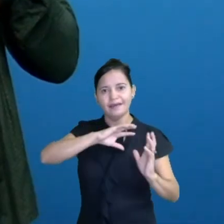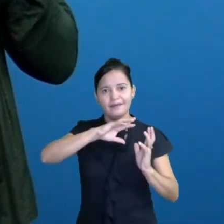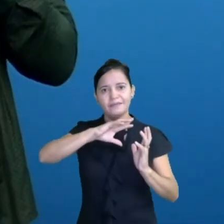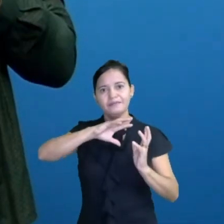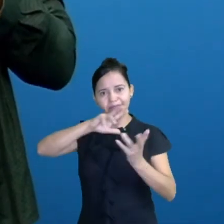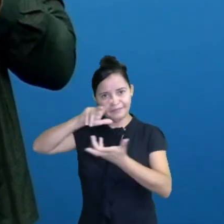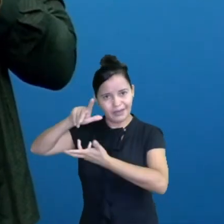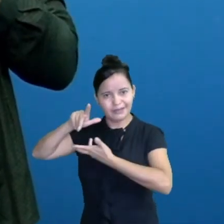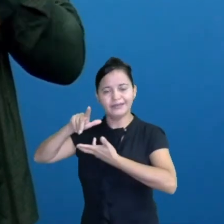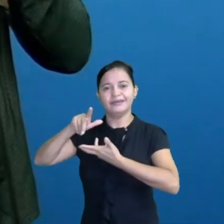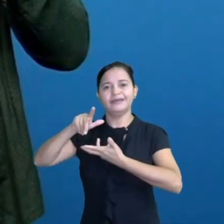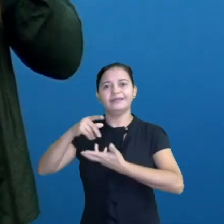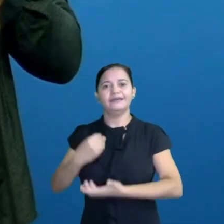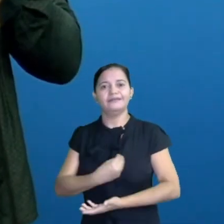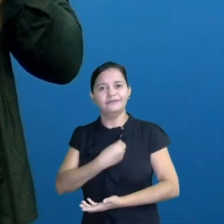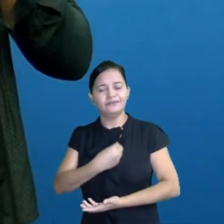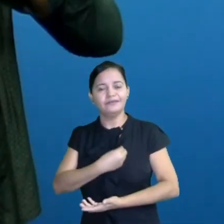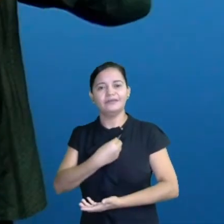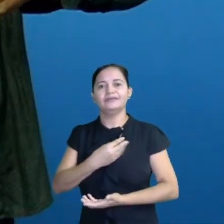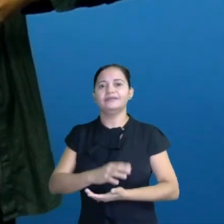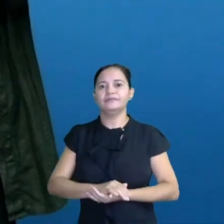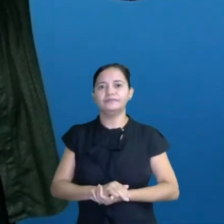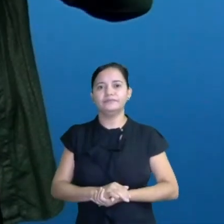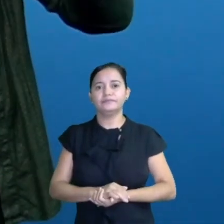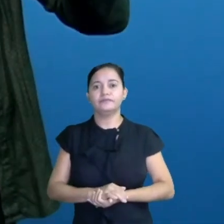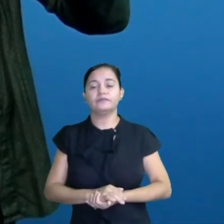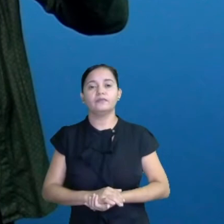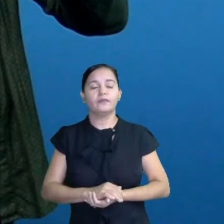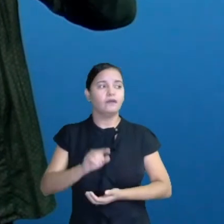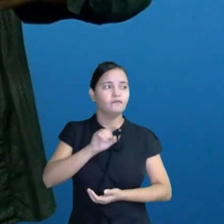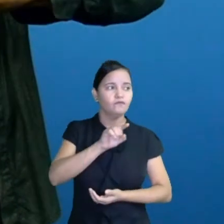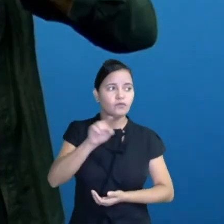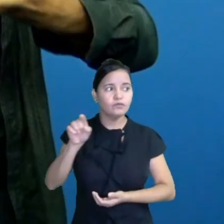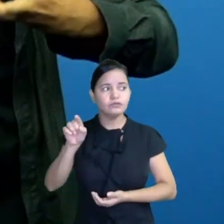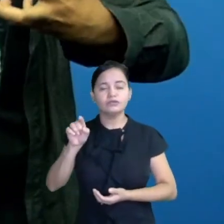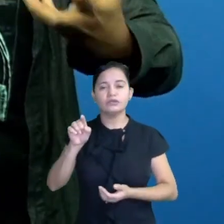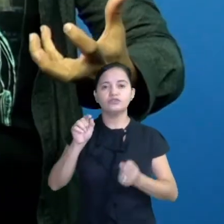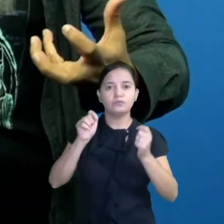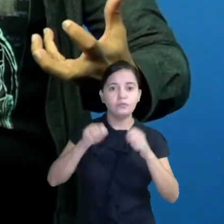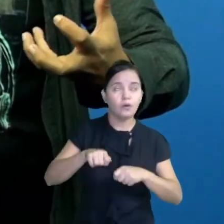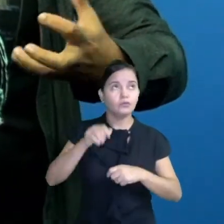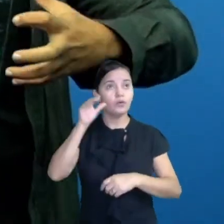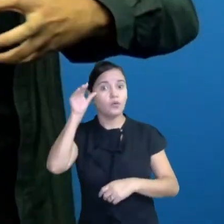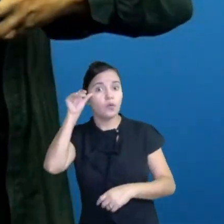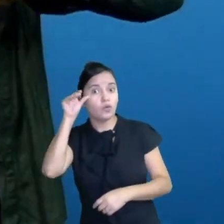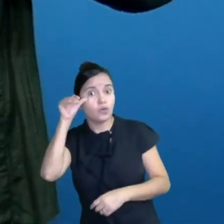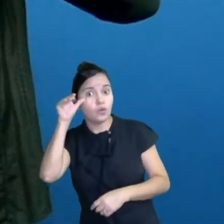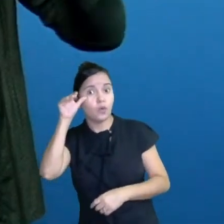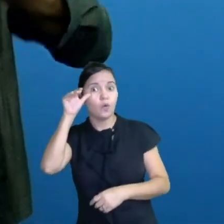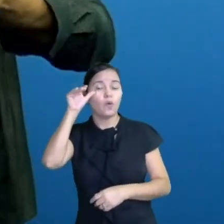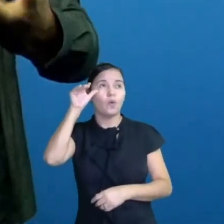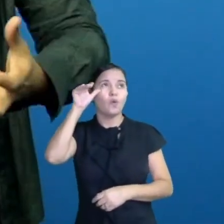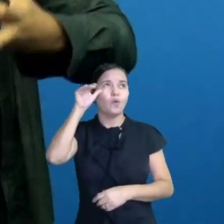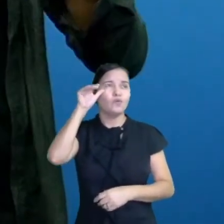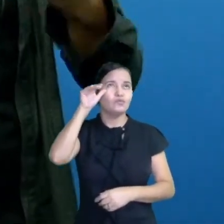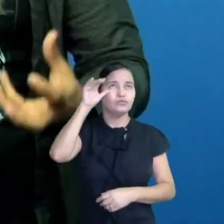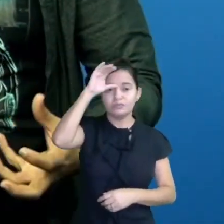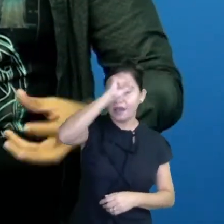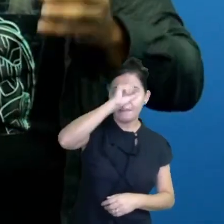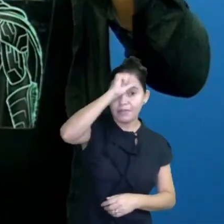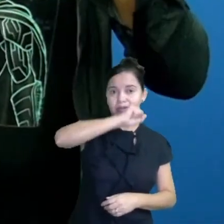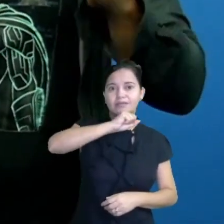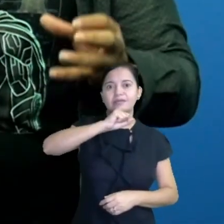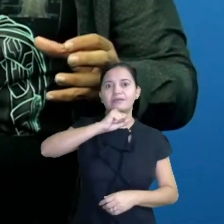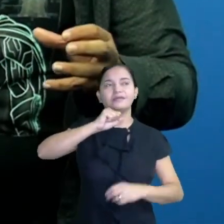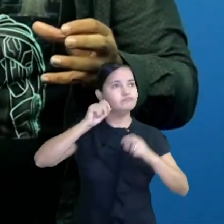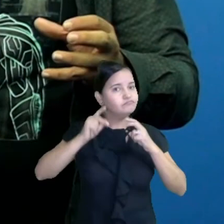Então, fica a dica e não esquece disso, gente. Gere a inquietação em você. Seja alguém curioso, alguém que esteja disposto a aprender e